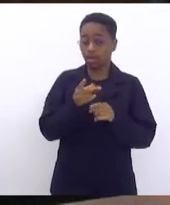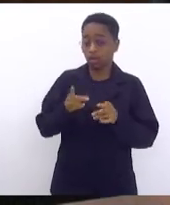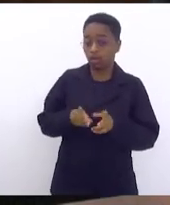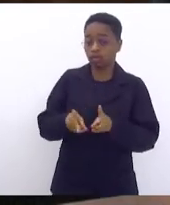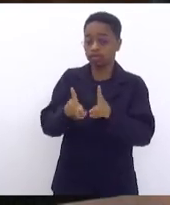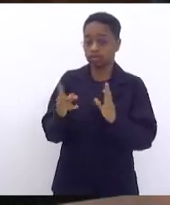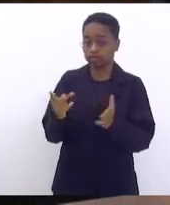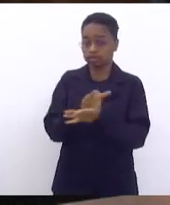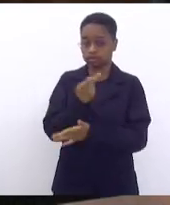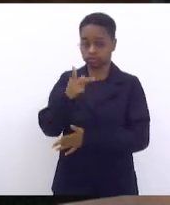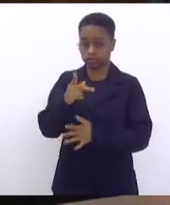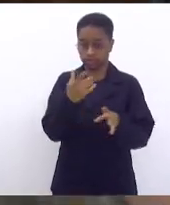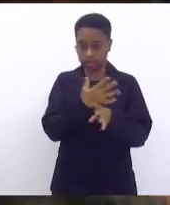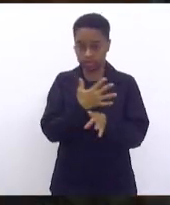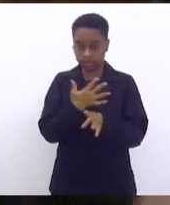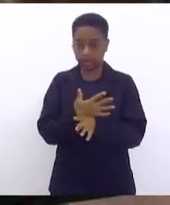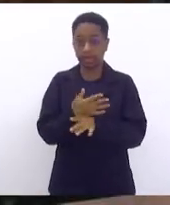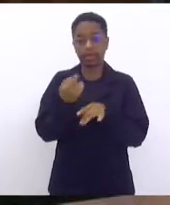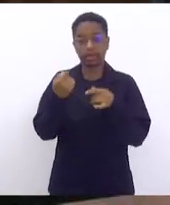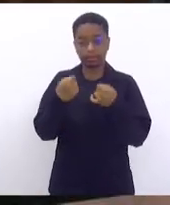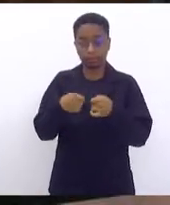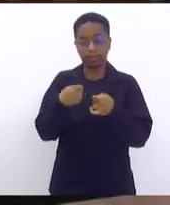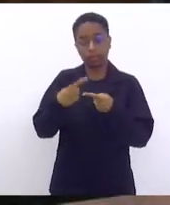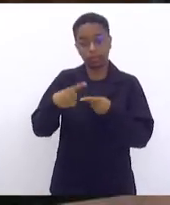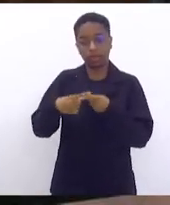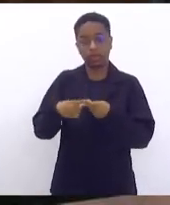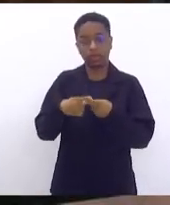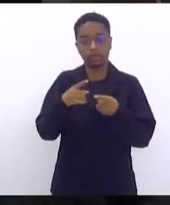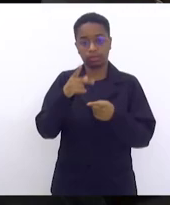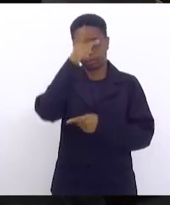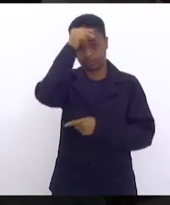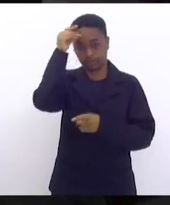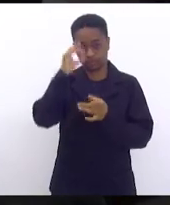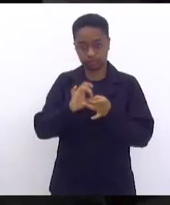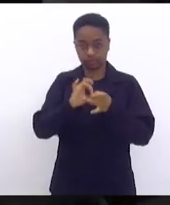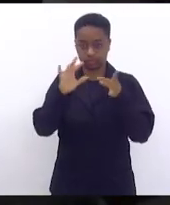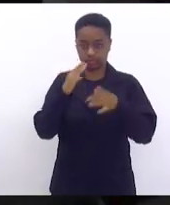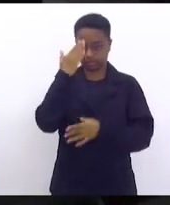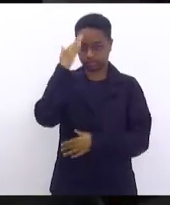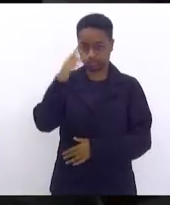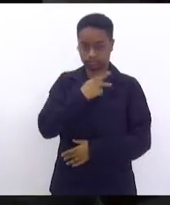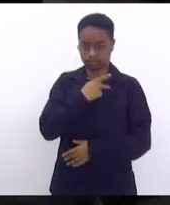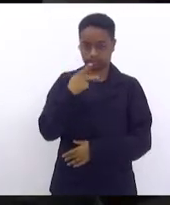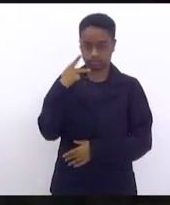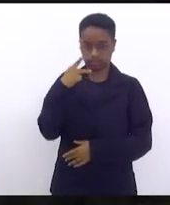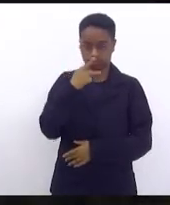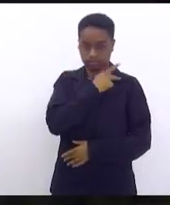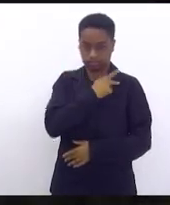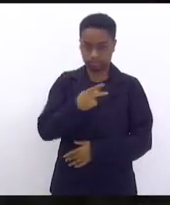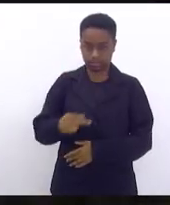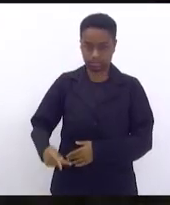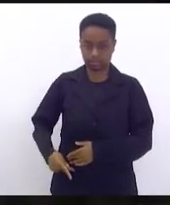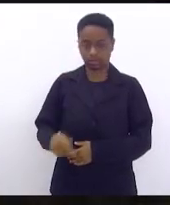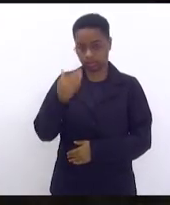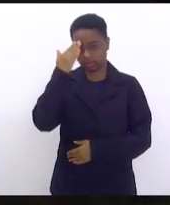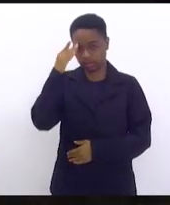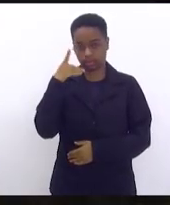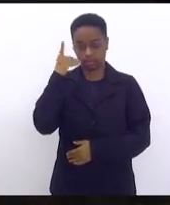ainda acontecem no seu município, tem anuência do seu prefeito. Muito obrigado, presidente. Obrigado, deputado